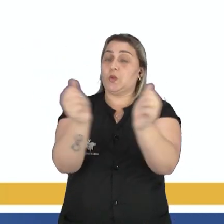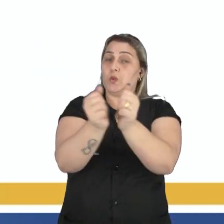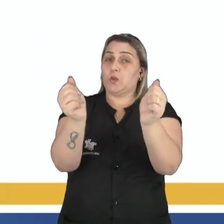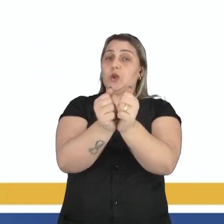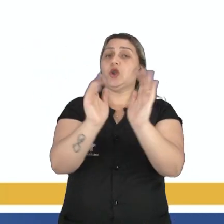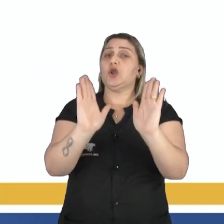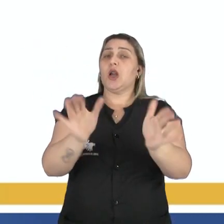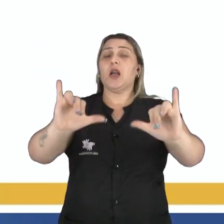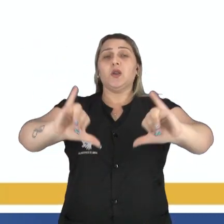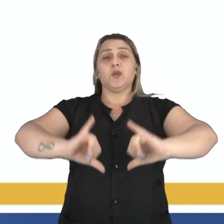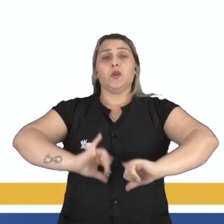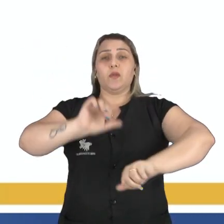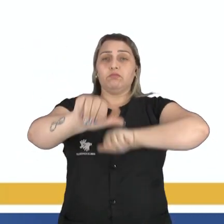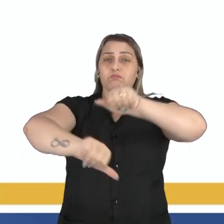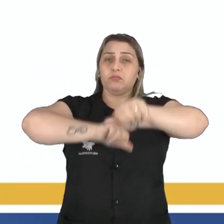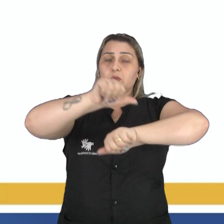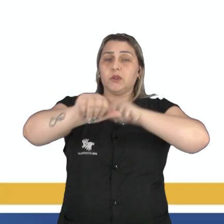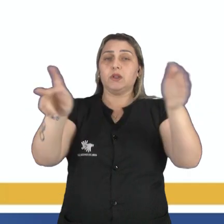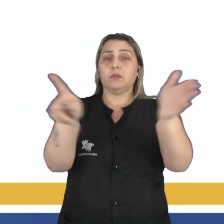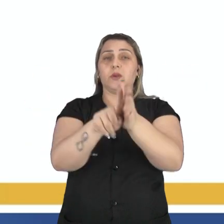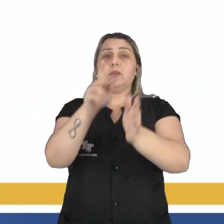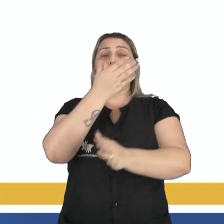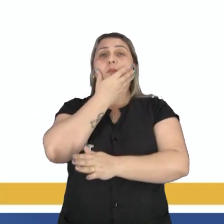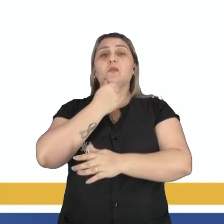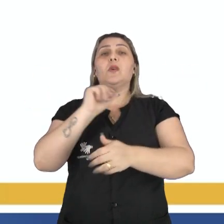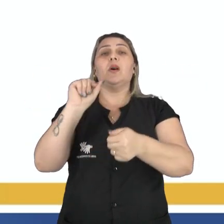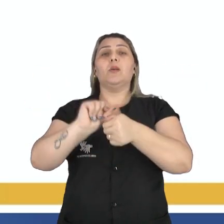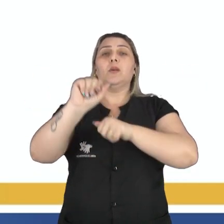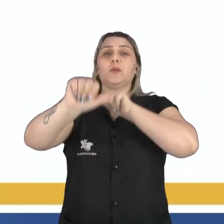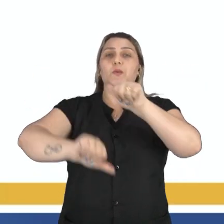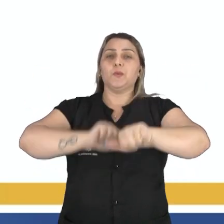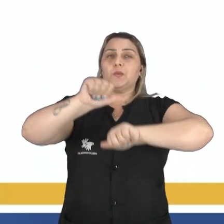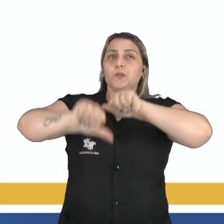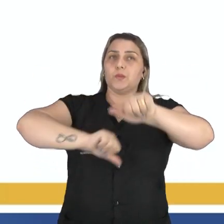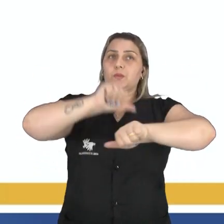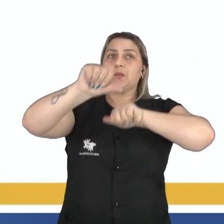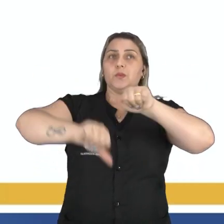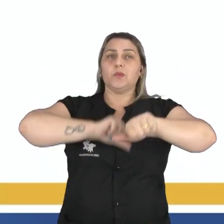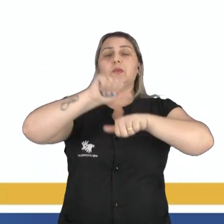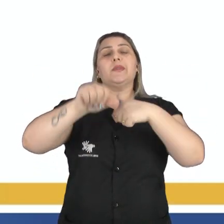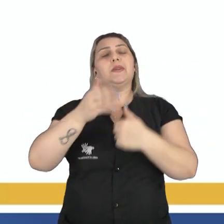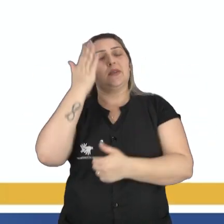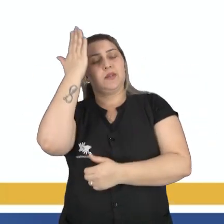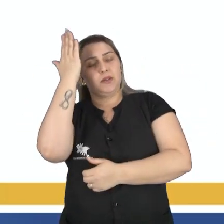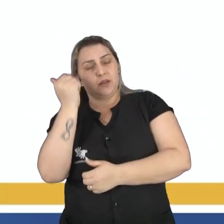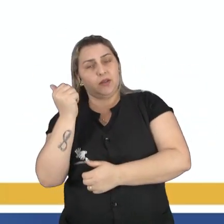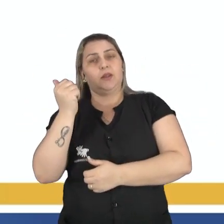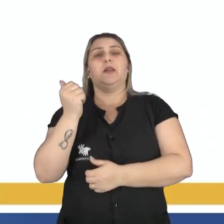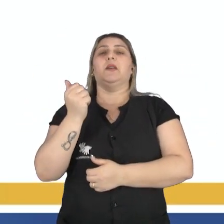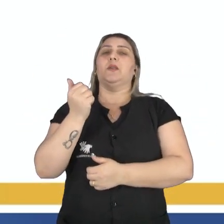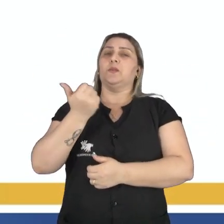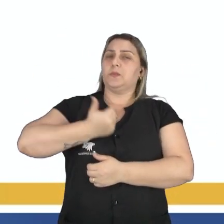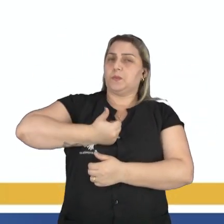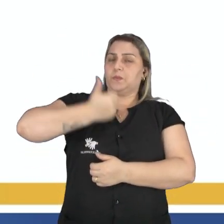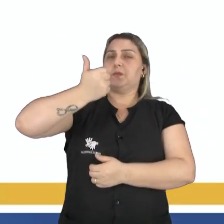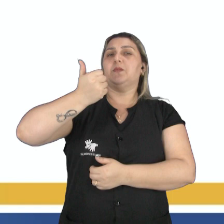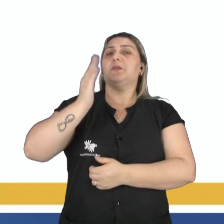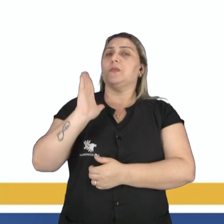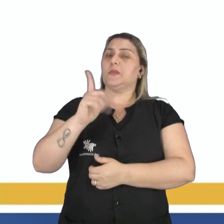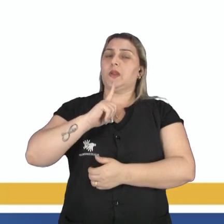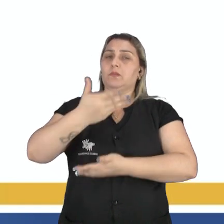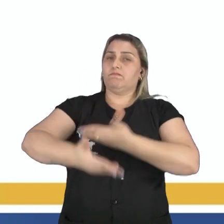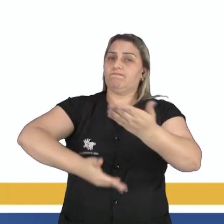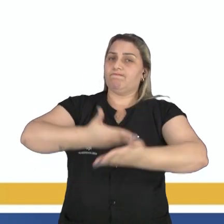o ambiente que já sofreu intervenção humana. Sabemos que o ser humano, desde os primórdios de sua existência,